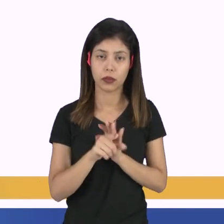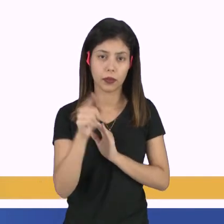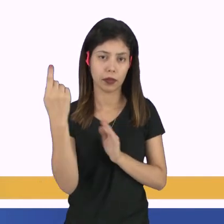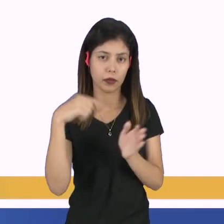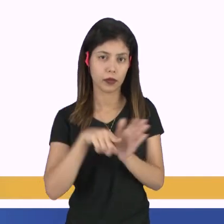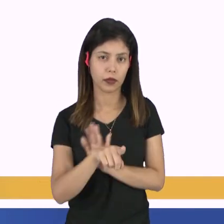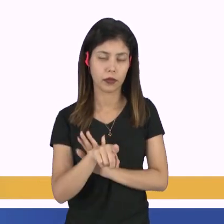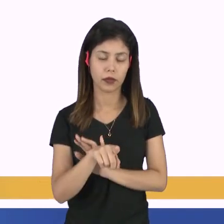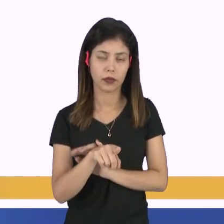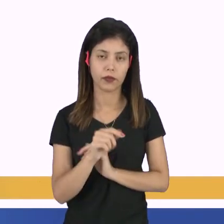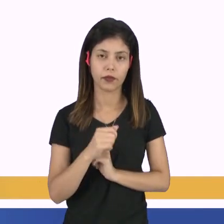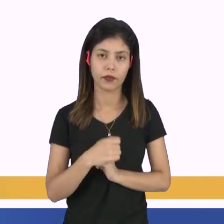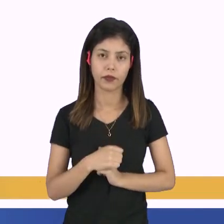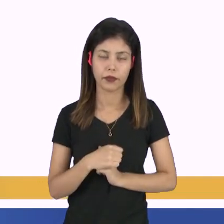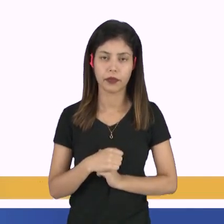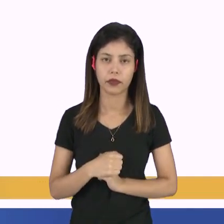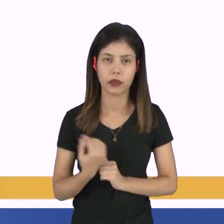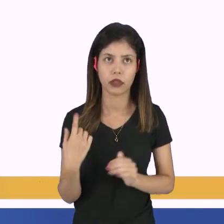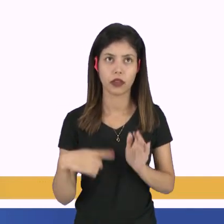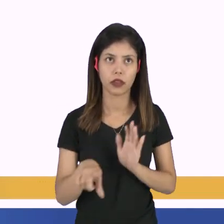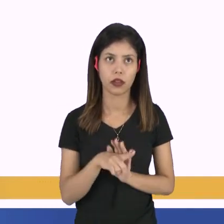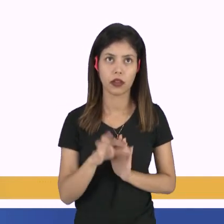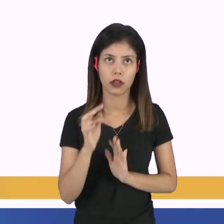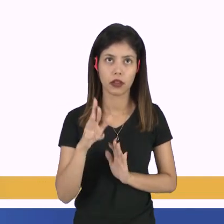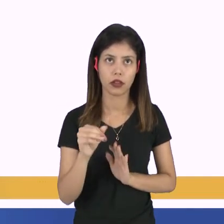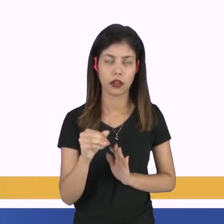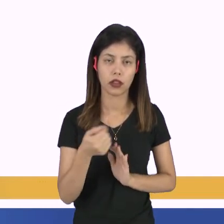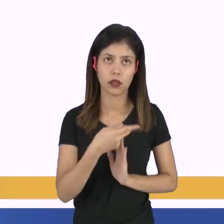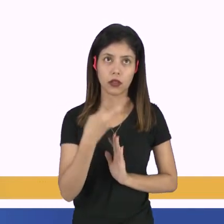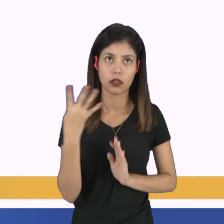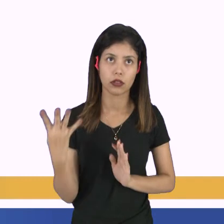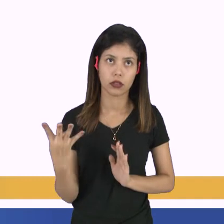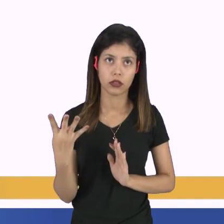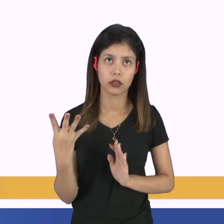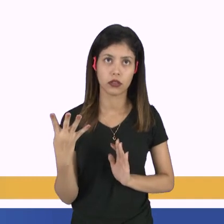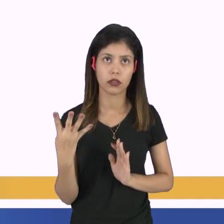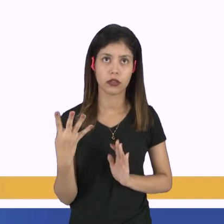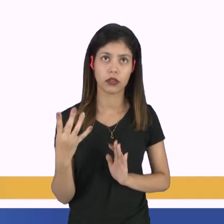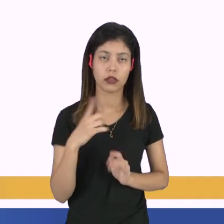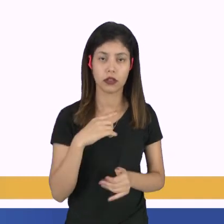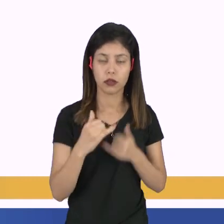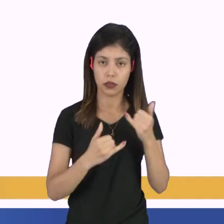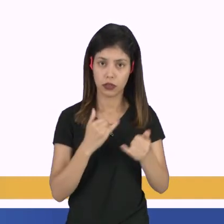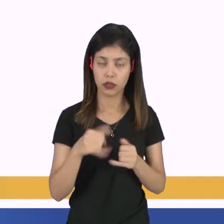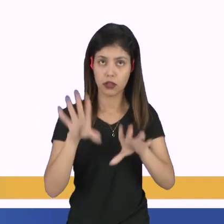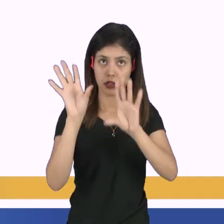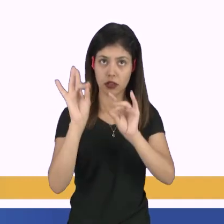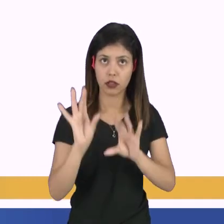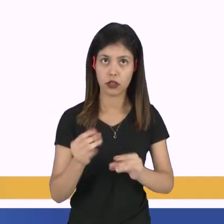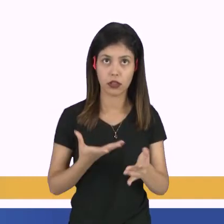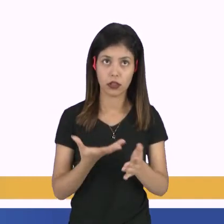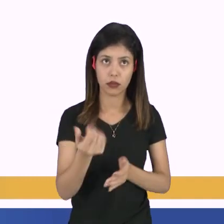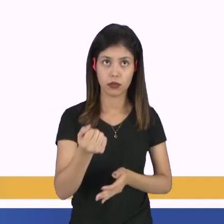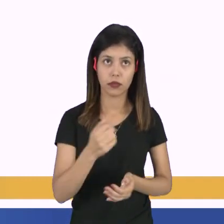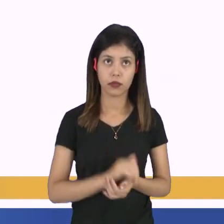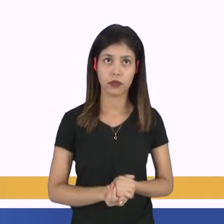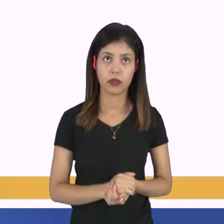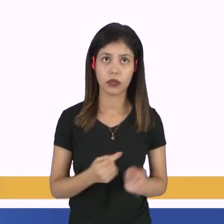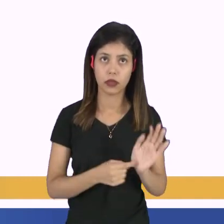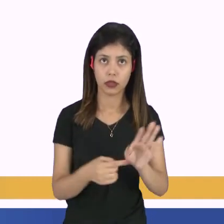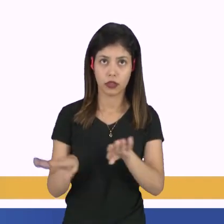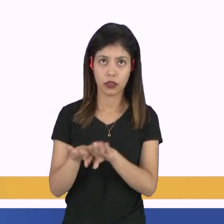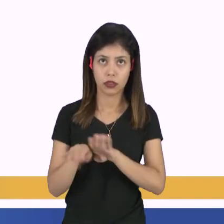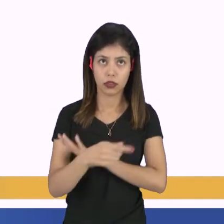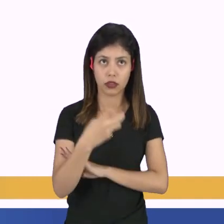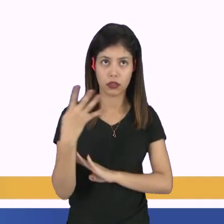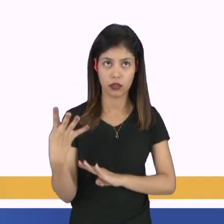você, vamos determinar a lei de formação que nos diz a quantidade de brinquedos que cada criança receberá e determine